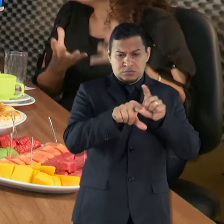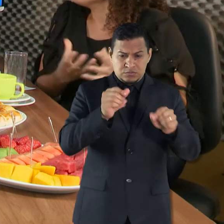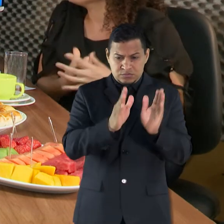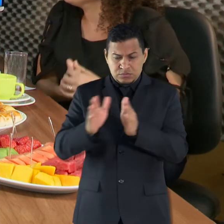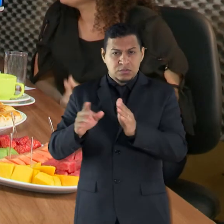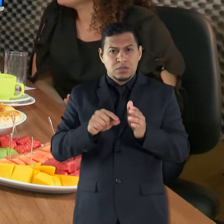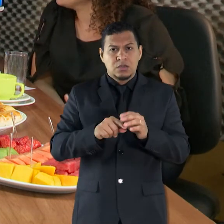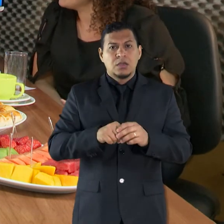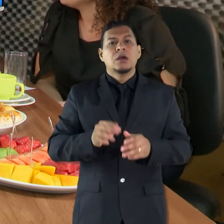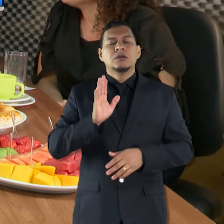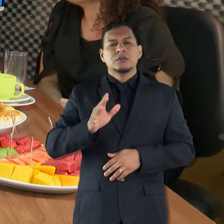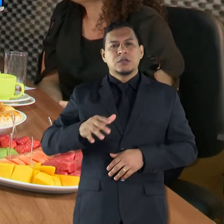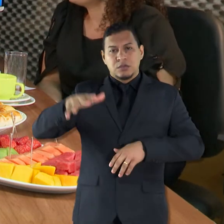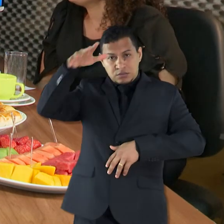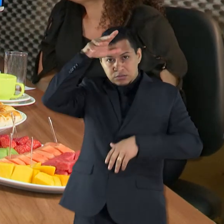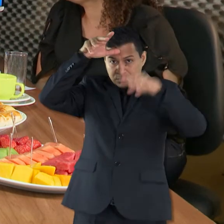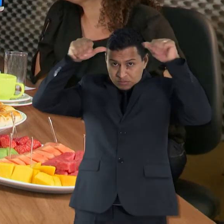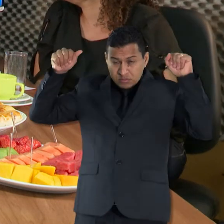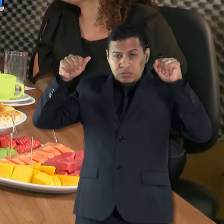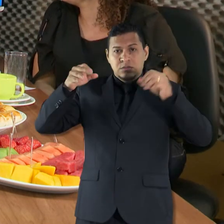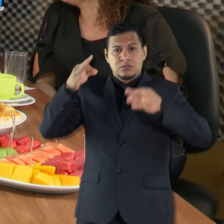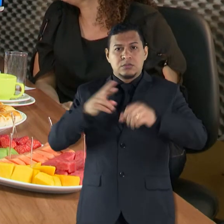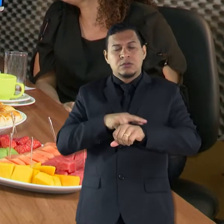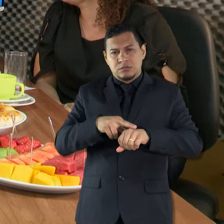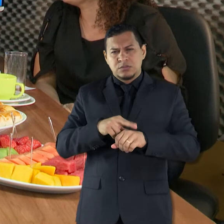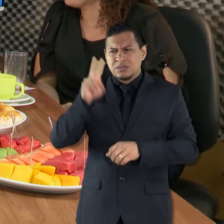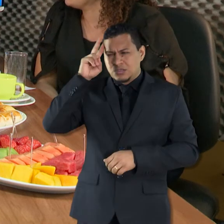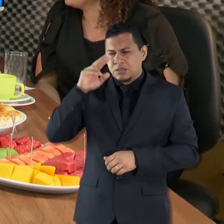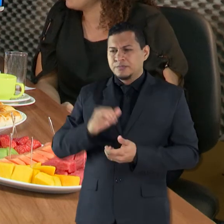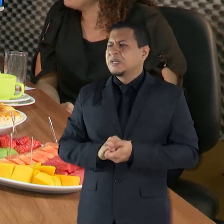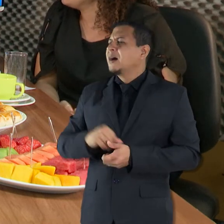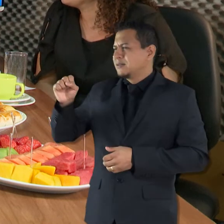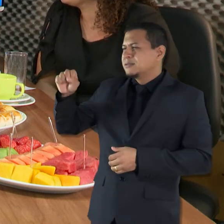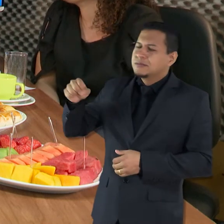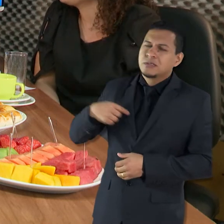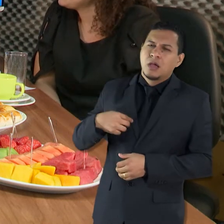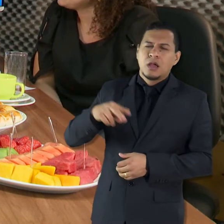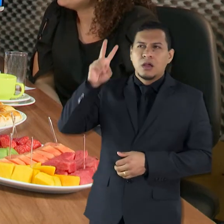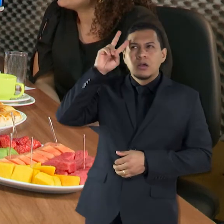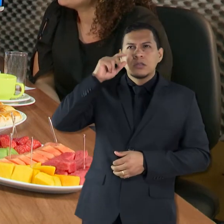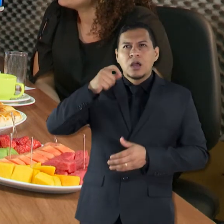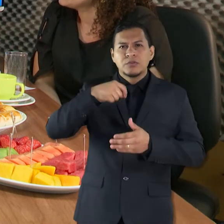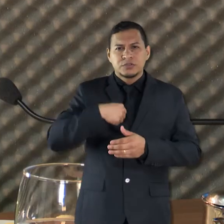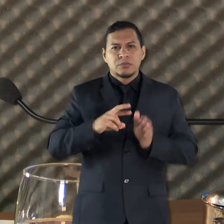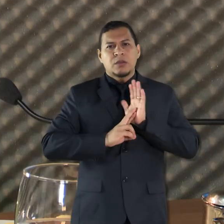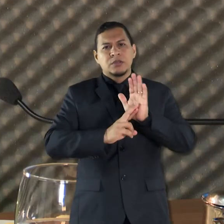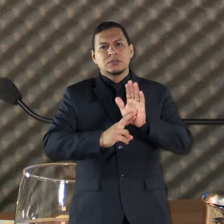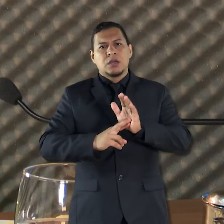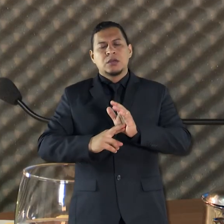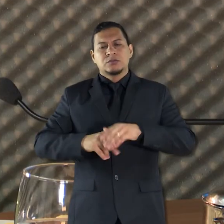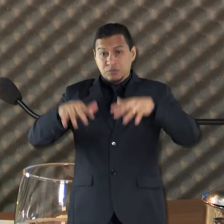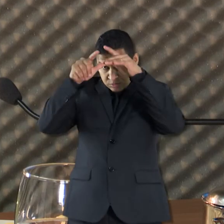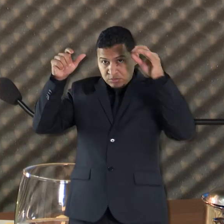seletivos concursos, né, em nome do tribunal, né, e ganhou algumas premiações, trouxe aqui pra gente, né, pro nosso tribunal. Você lembra de algumas? Não, eu lembro algumas. Eu sempre escrevo em nome do